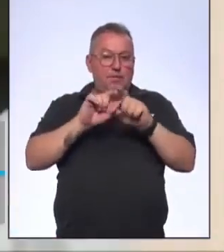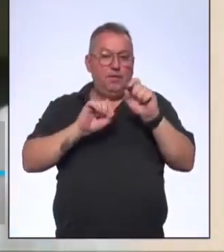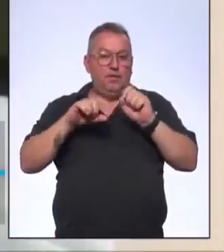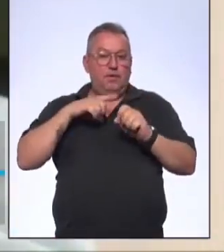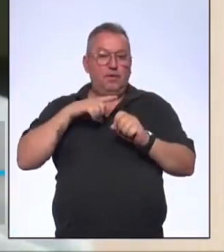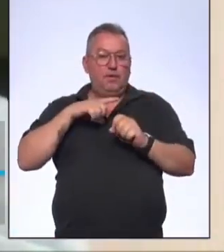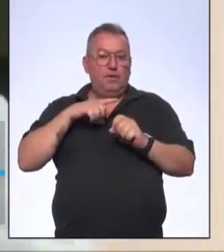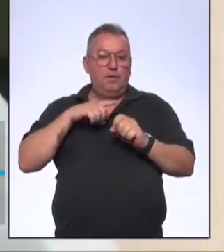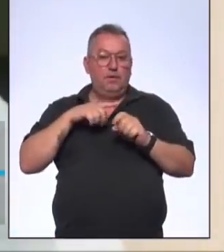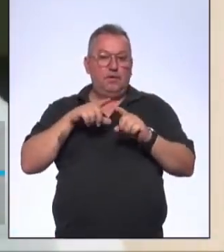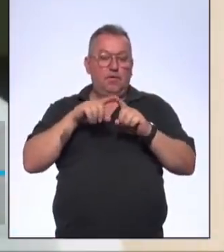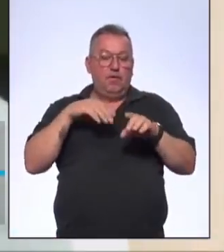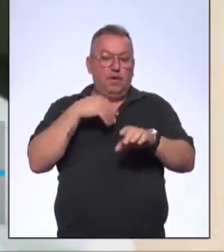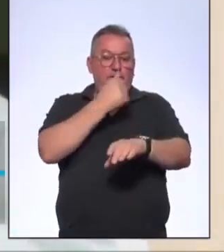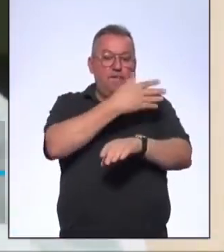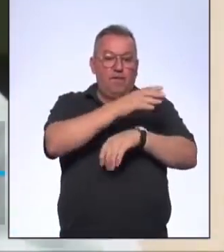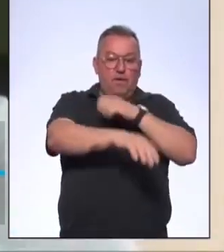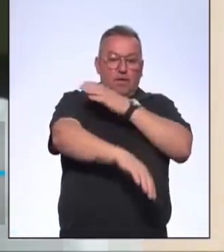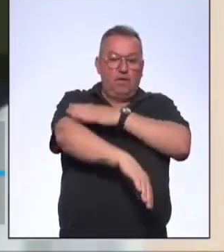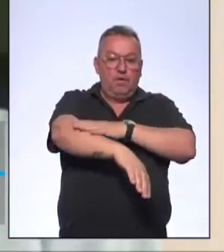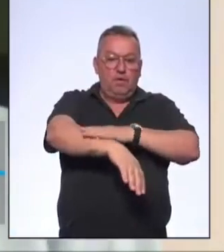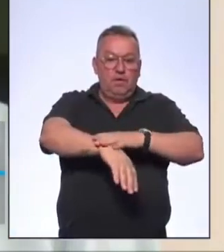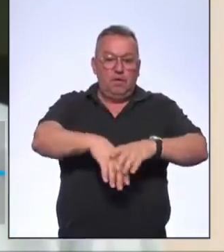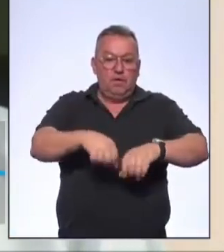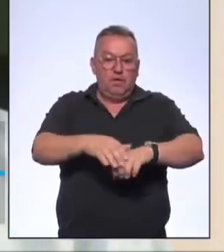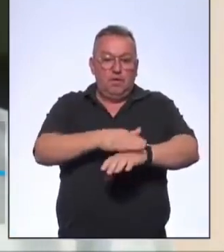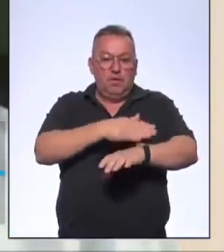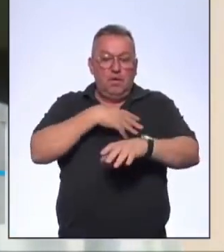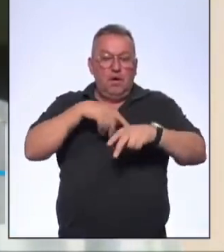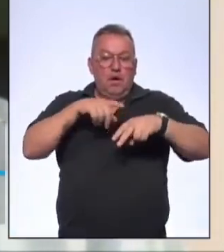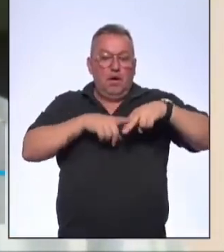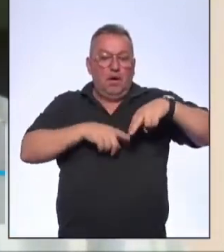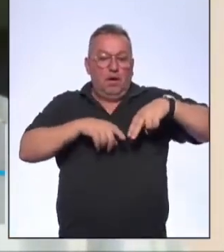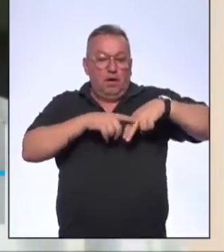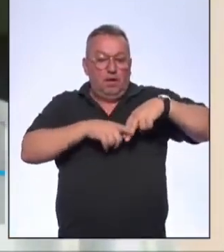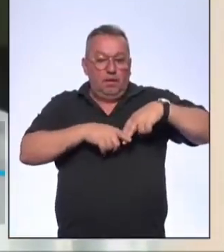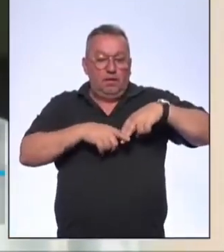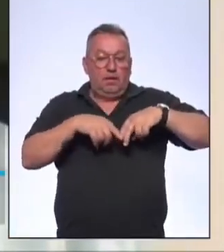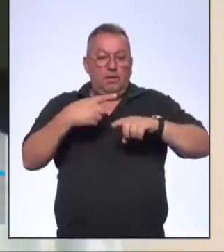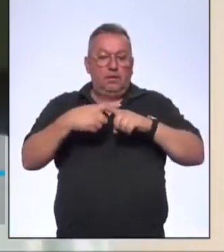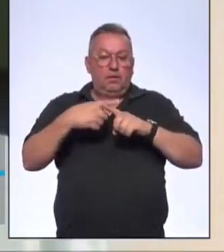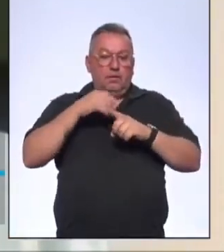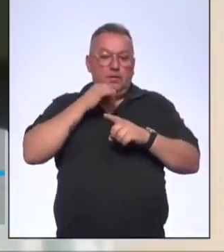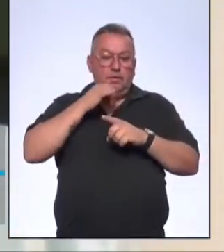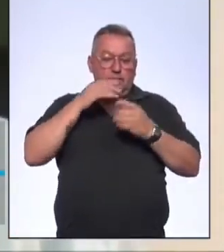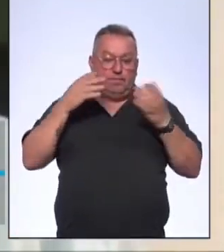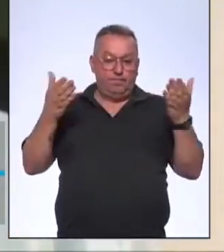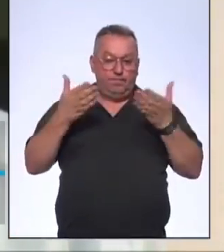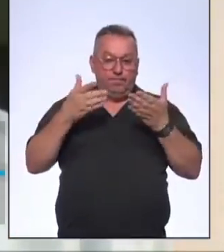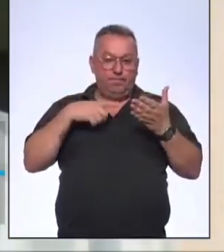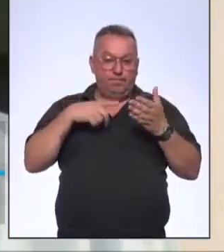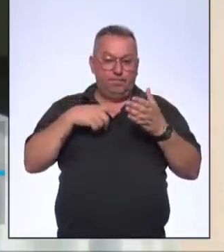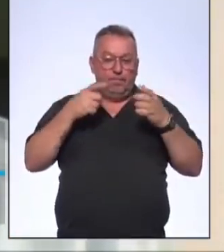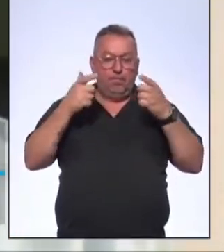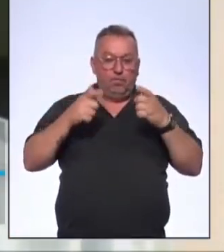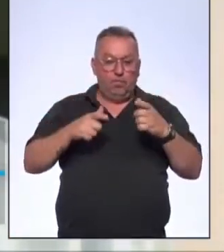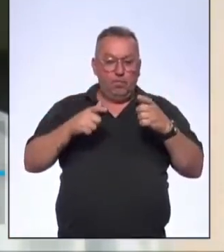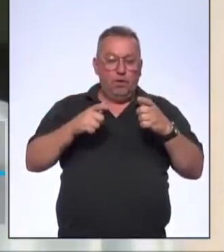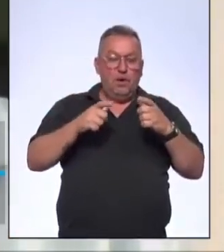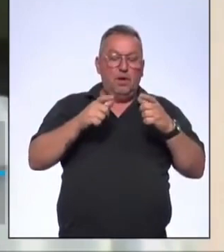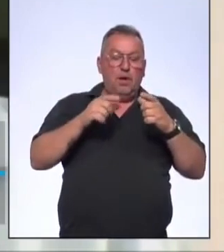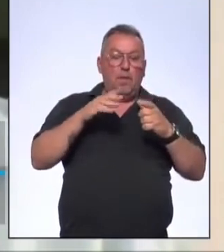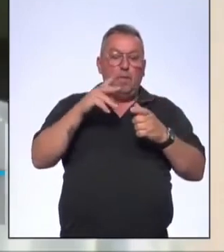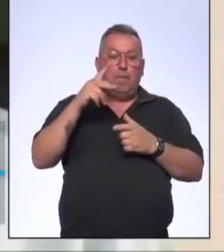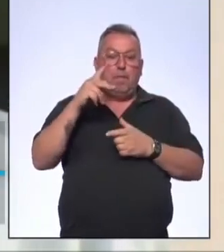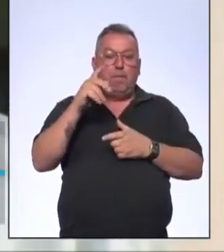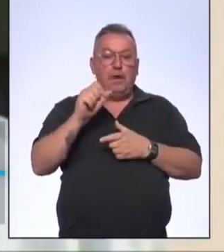o sistema periférico, sistema nervoso periférico. Por quê? Olha, eu estou hoje num bairro periférico da cidade de